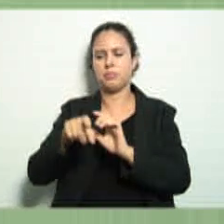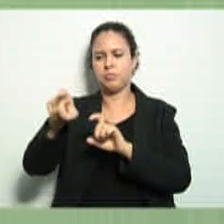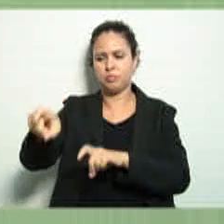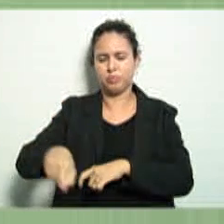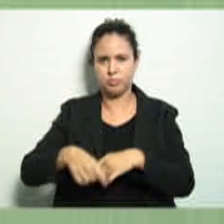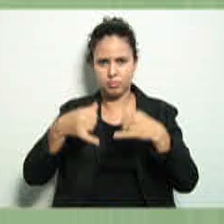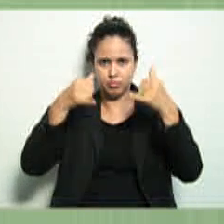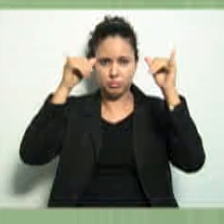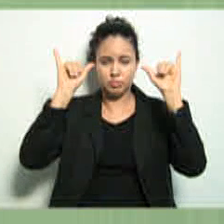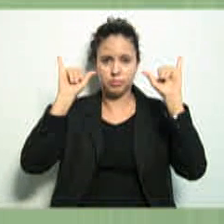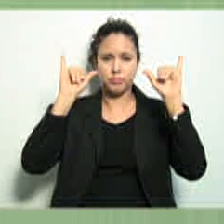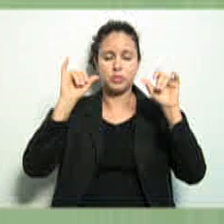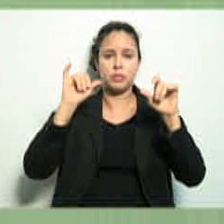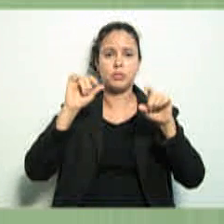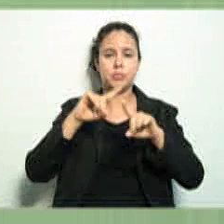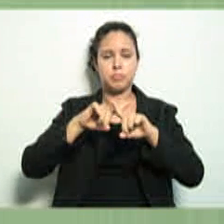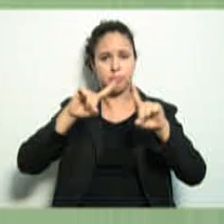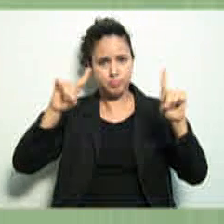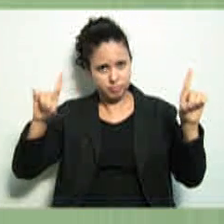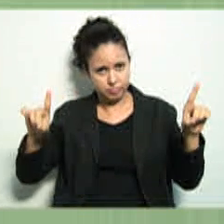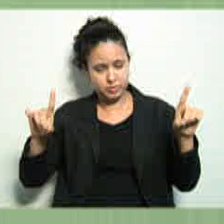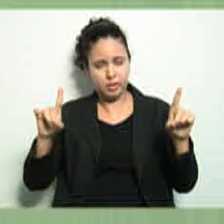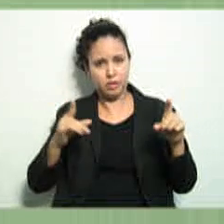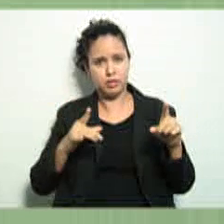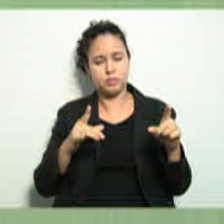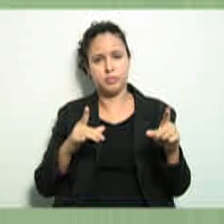porém, com valor agregado.